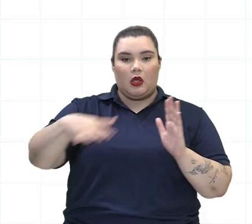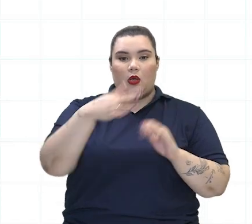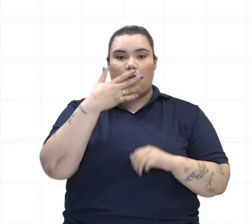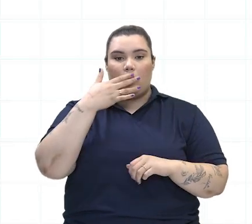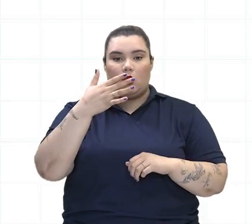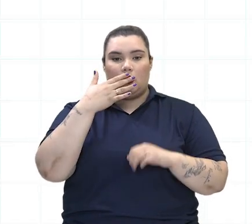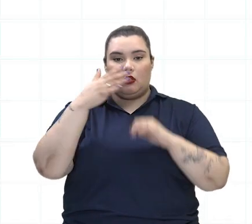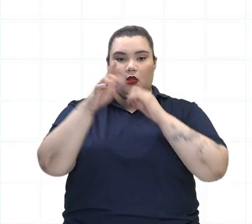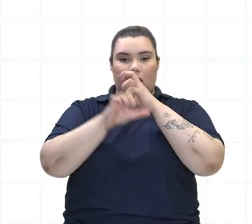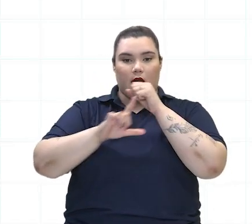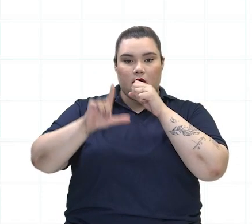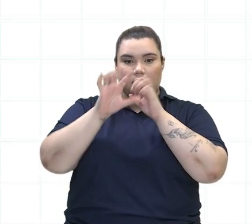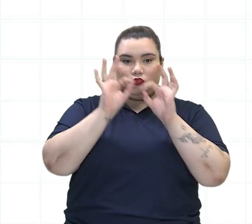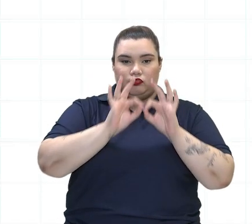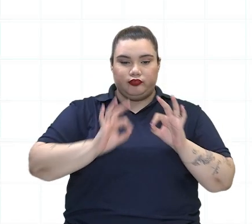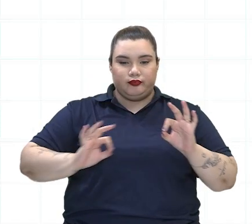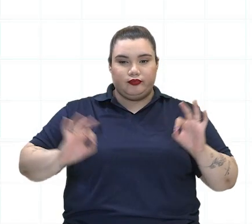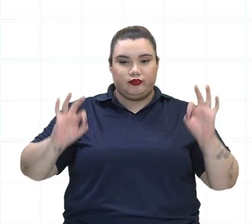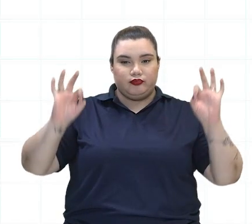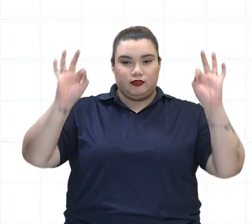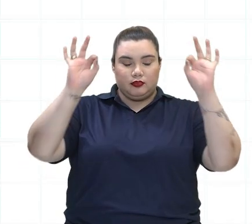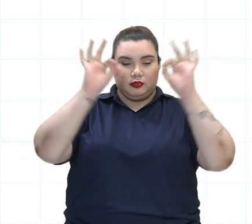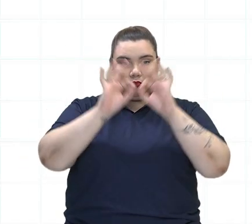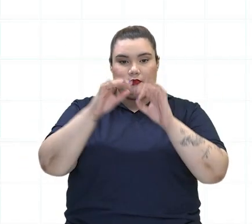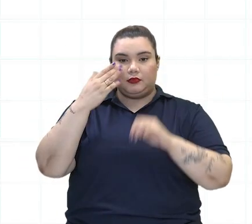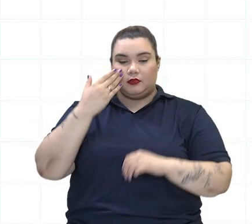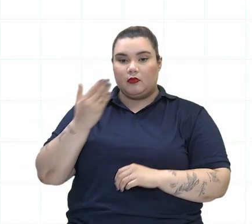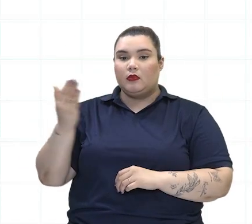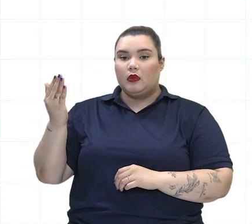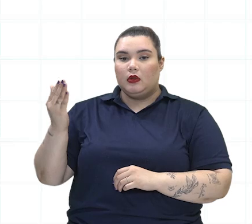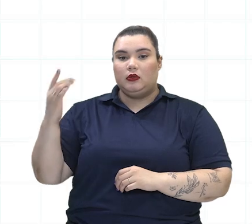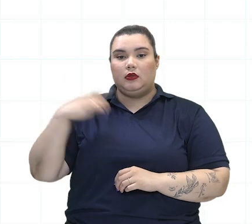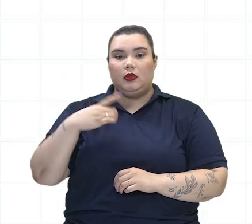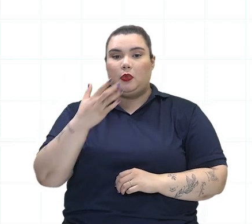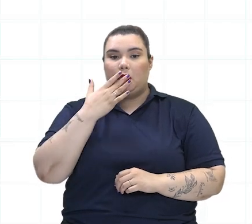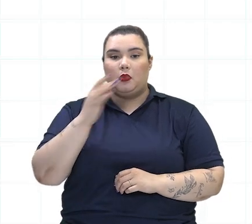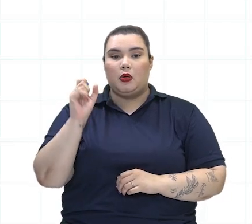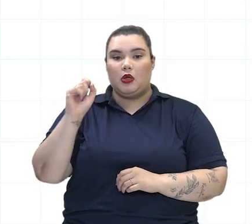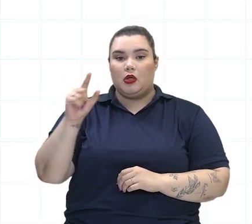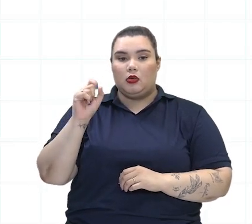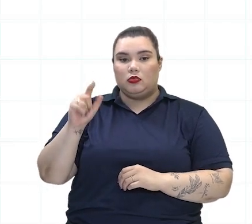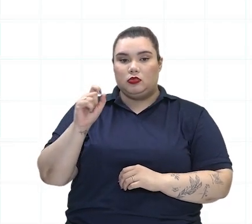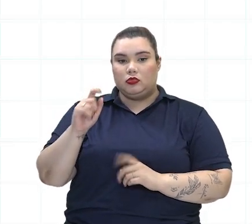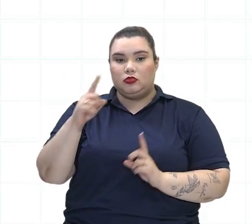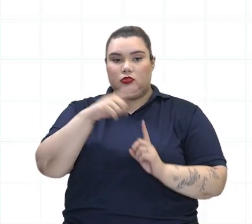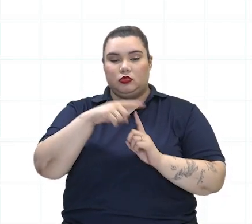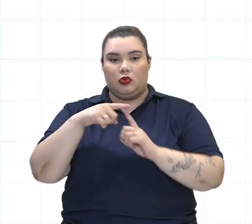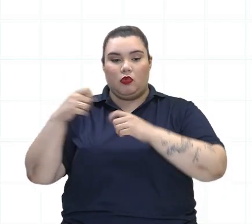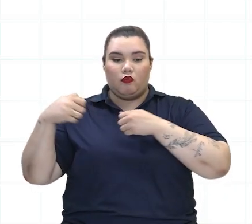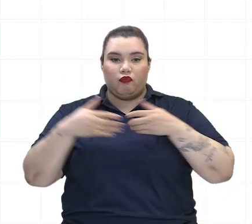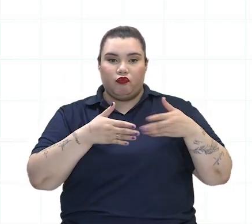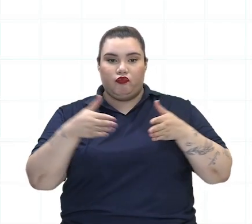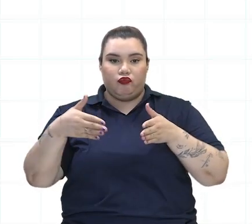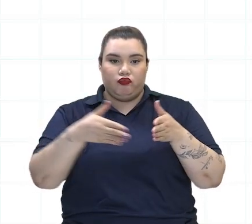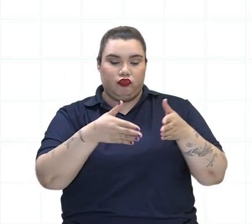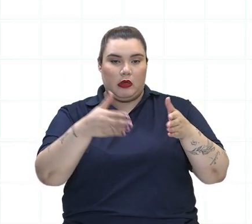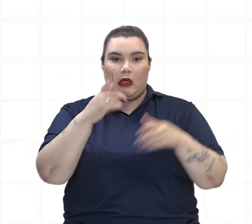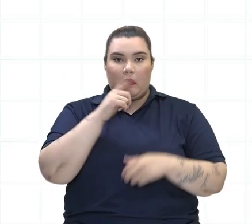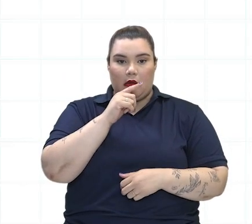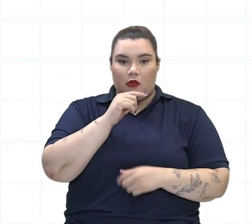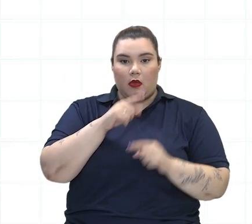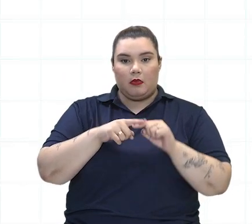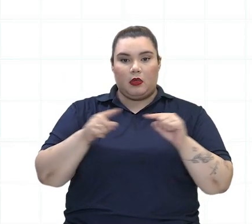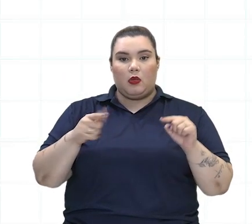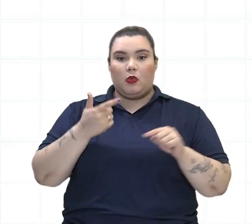bioma da Amazônia então bem delimitado. Temos aí em azul a condição dos rios, mas o que é importante são as outras cores que a